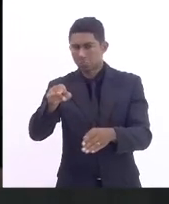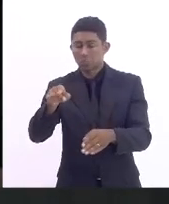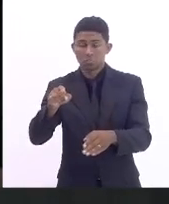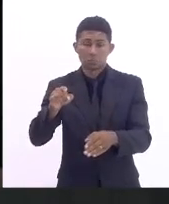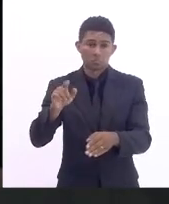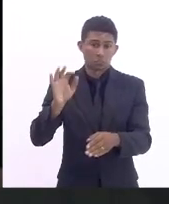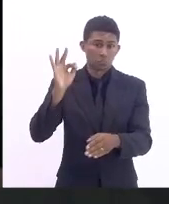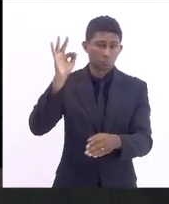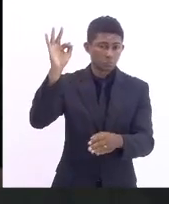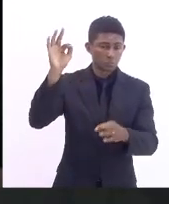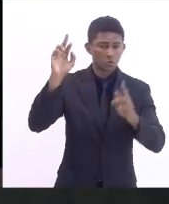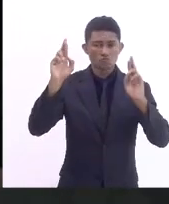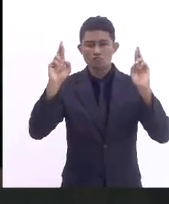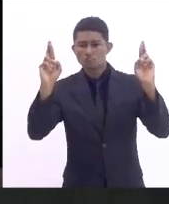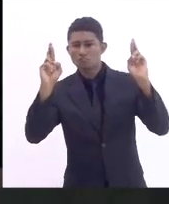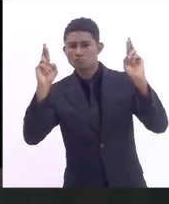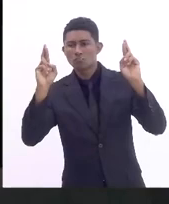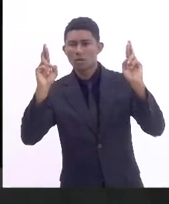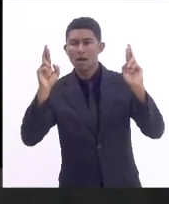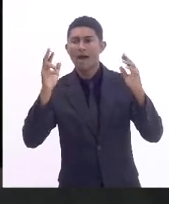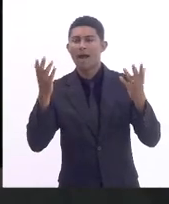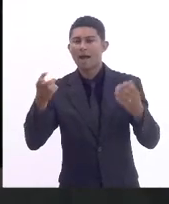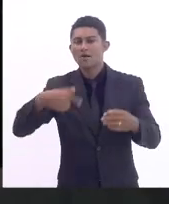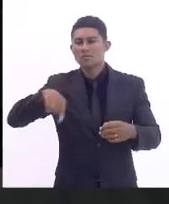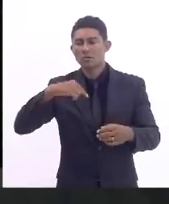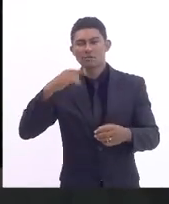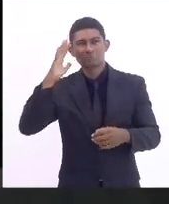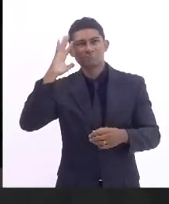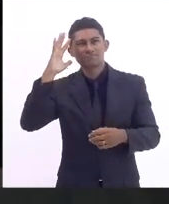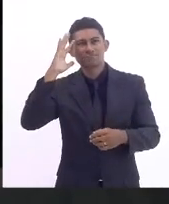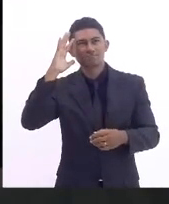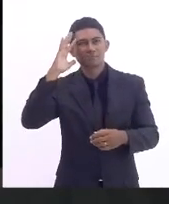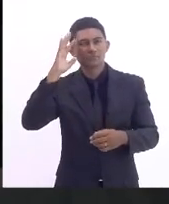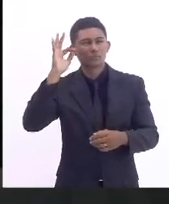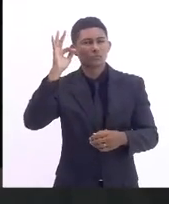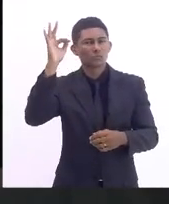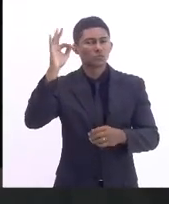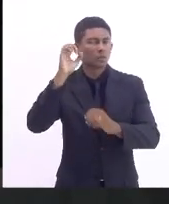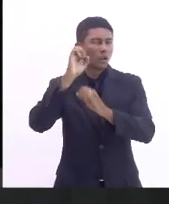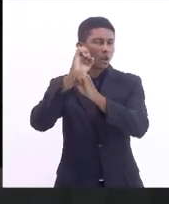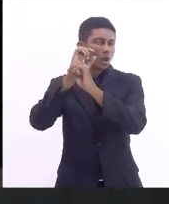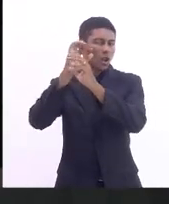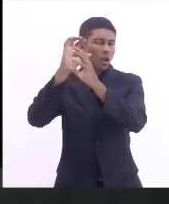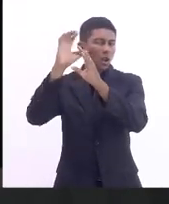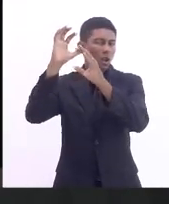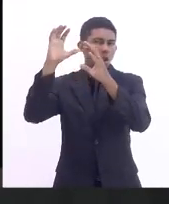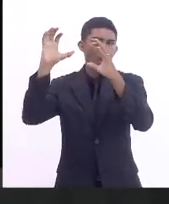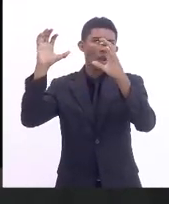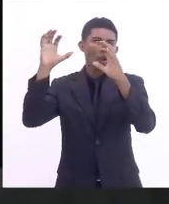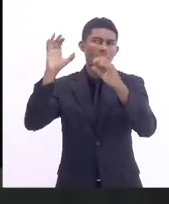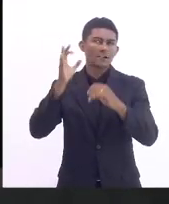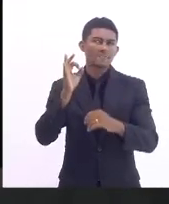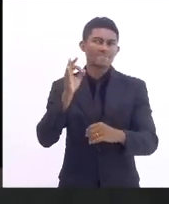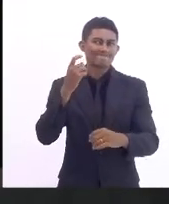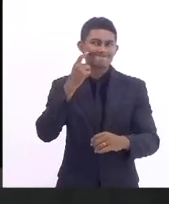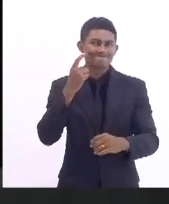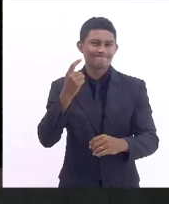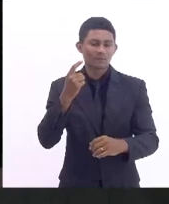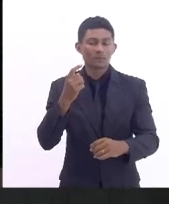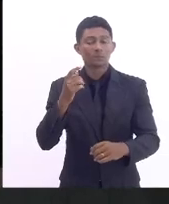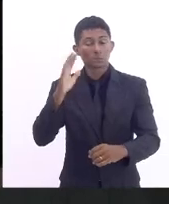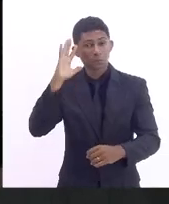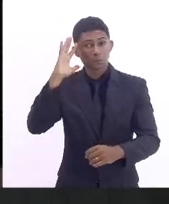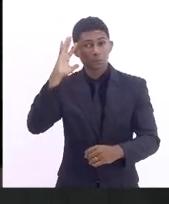e faz com que possamos olhar para frente e nesta